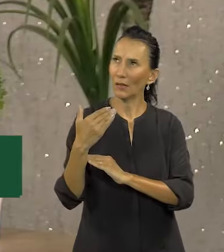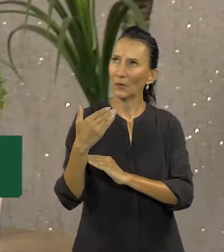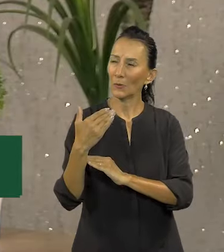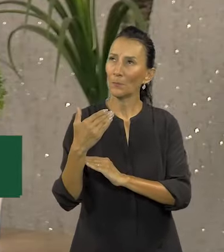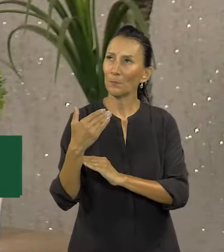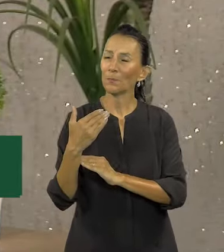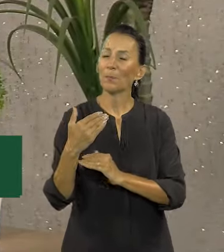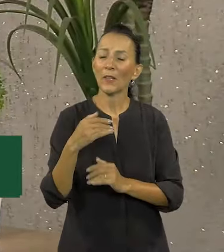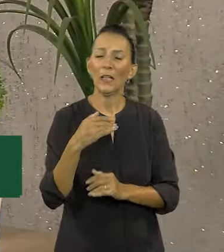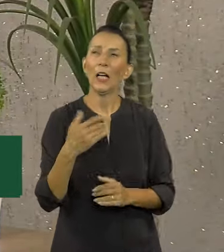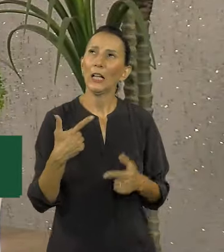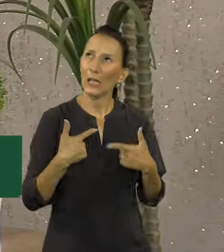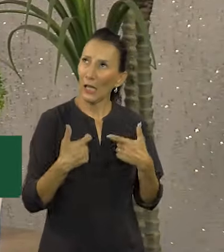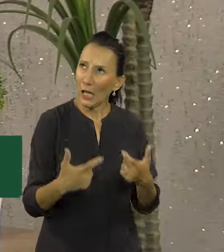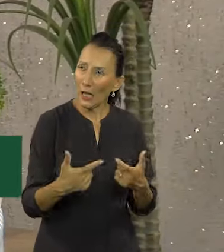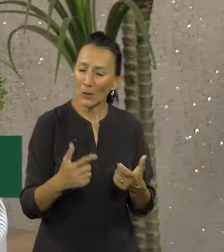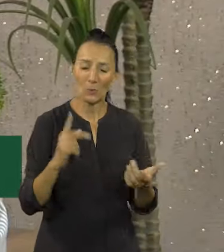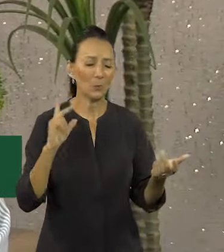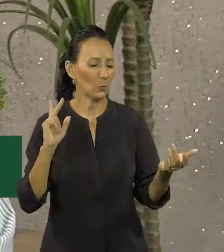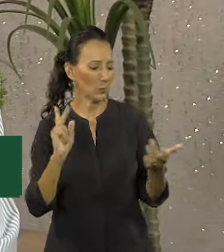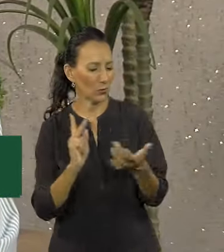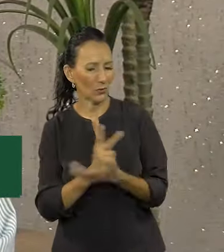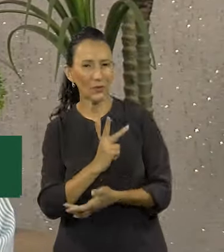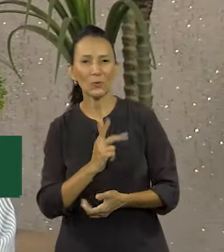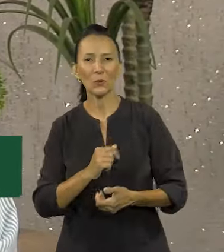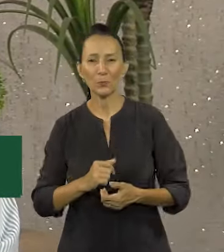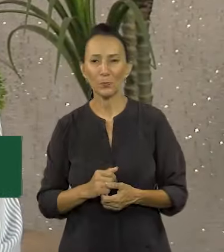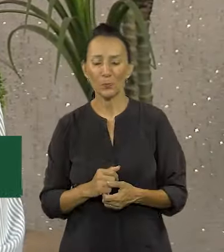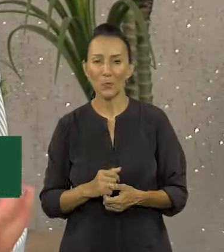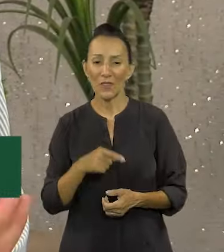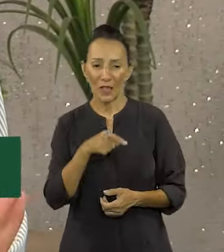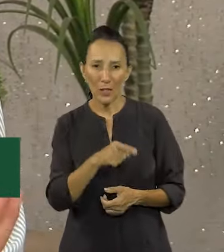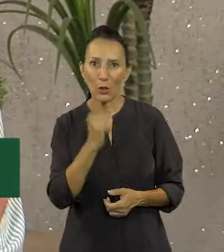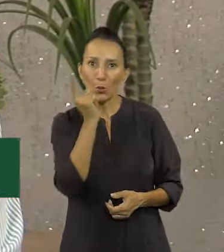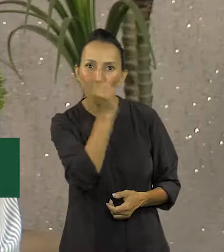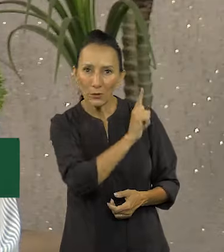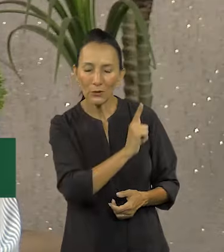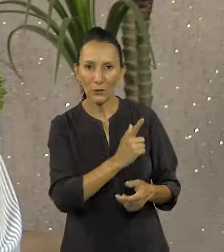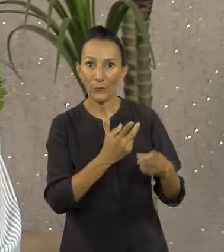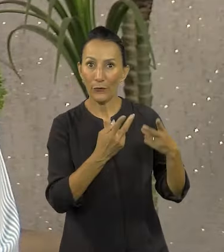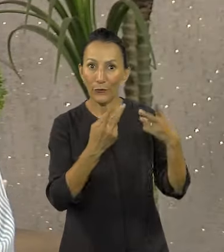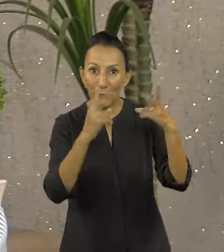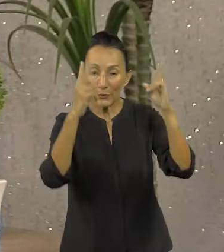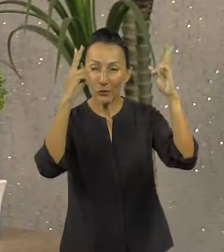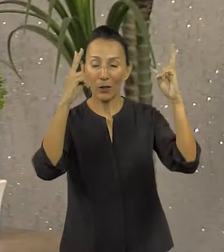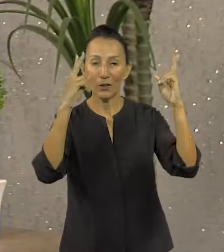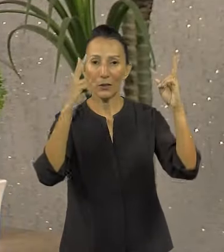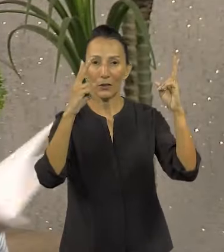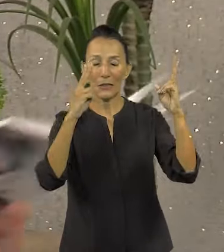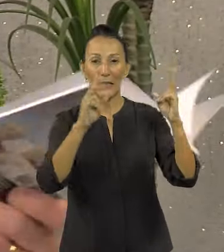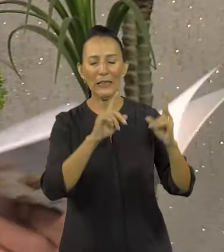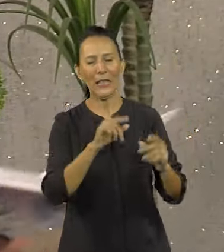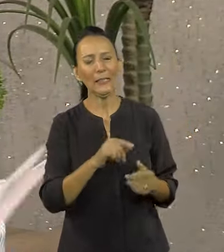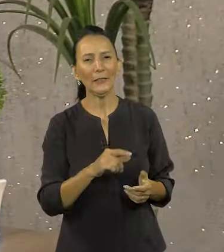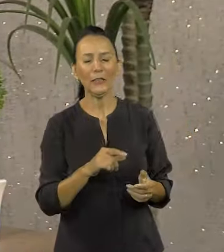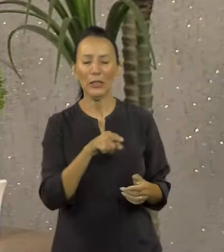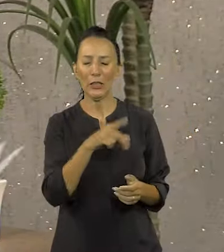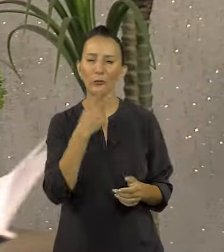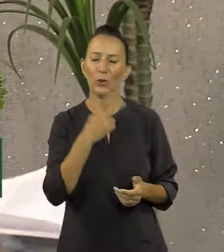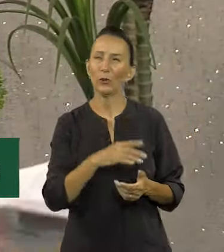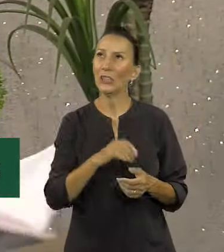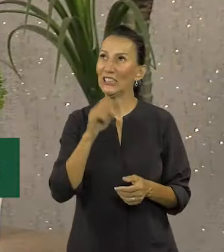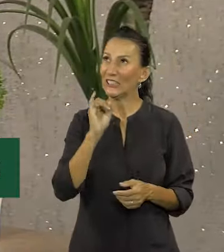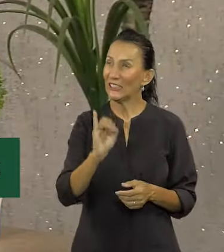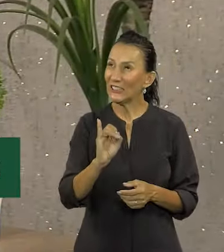essa pessoa e sabe ele vai obt a Vitória naquela guerra quando ele está chegando em casa